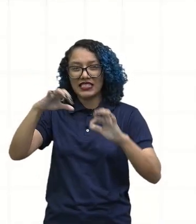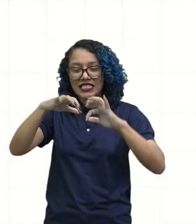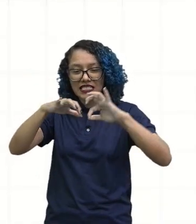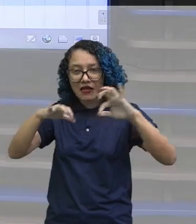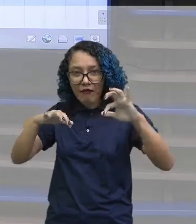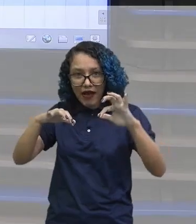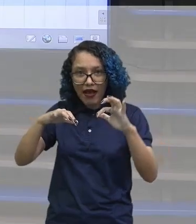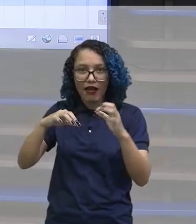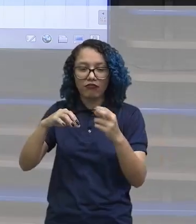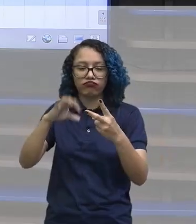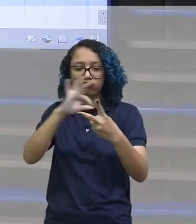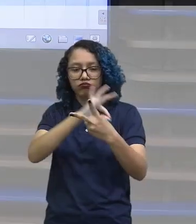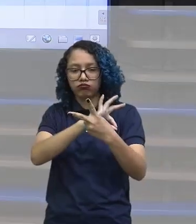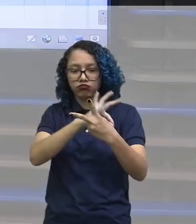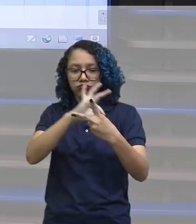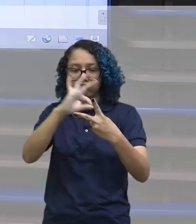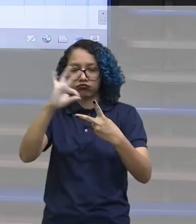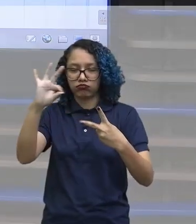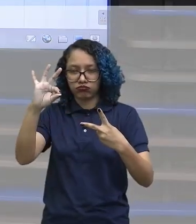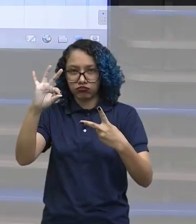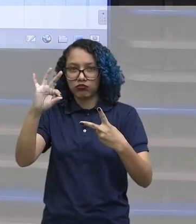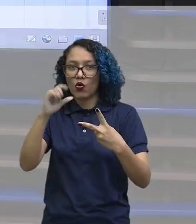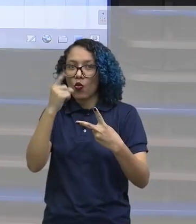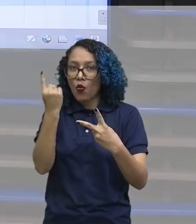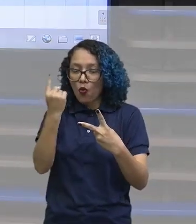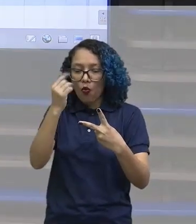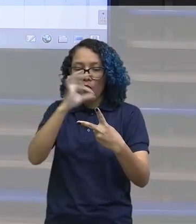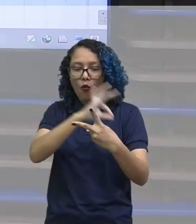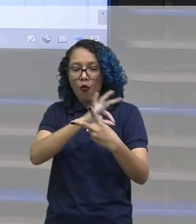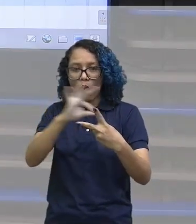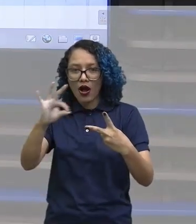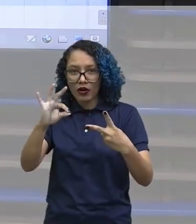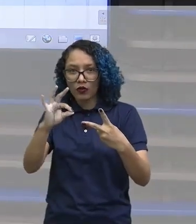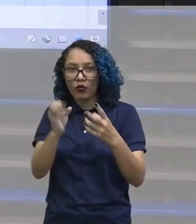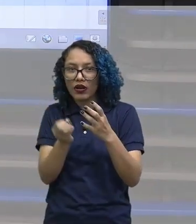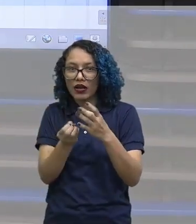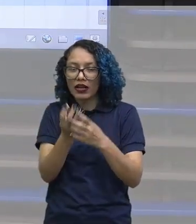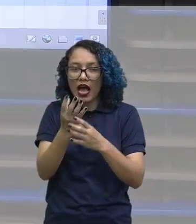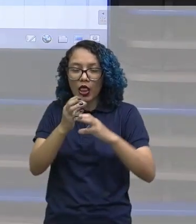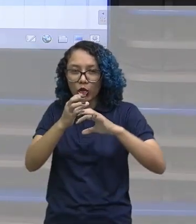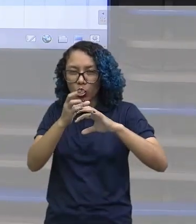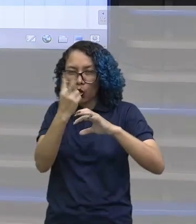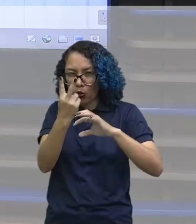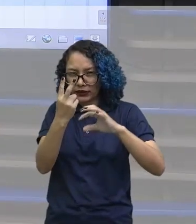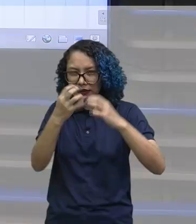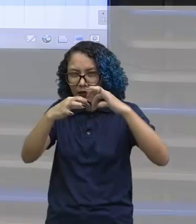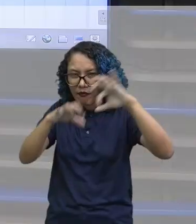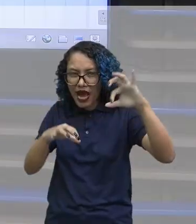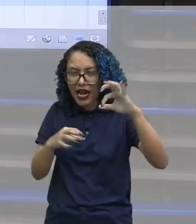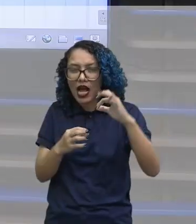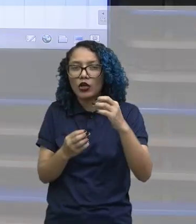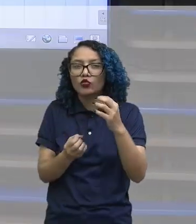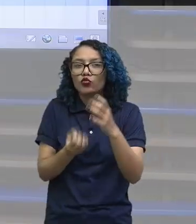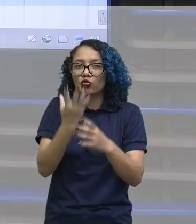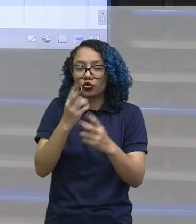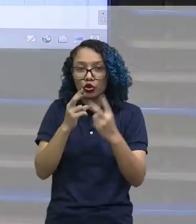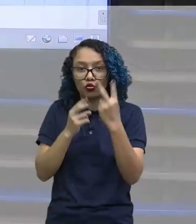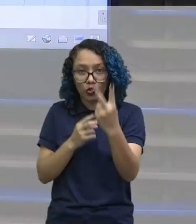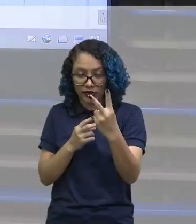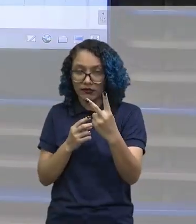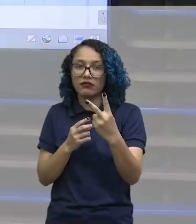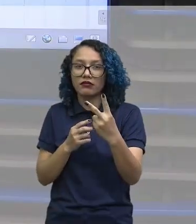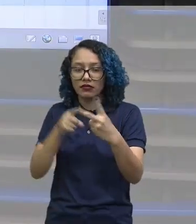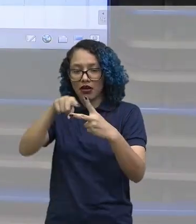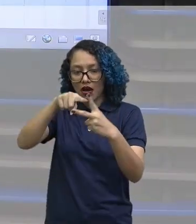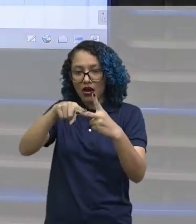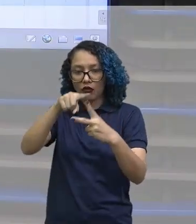um ângulo em dois ângulos iguais, certo? Bissetriz, segmento de reta que divide o ângulo